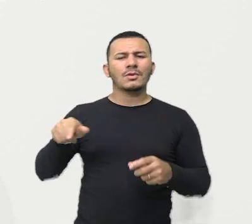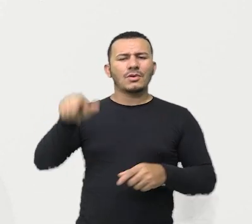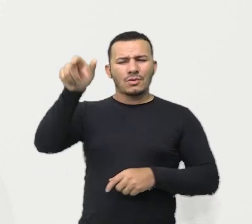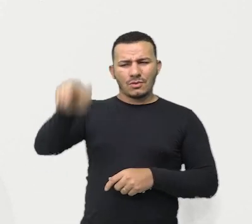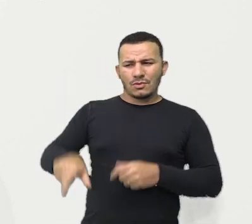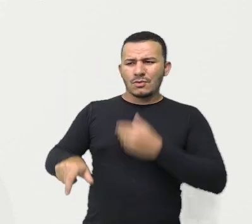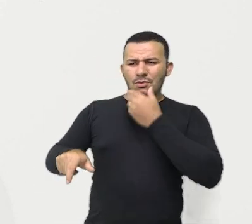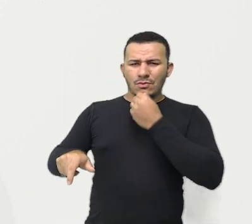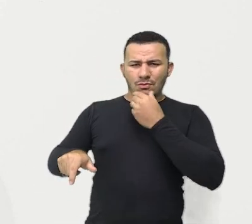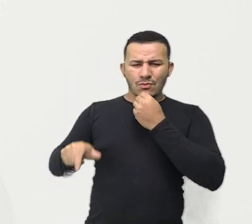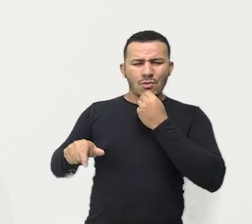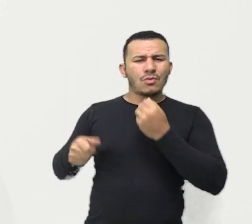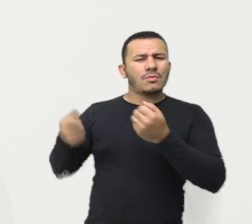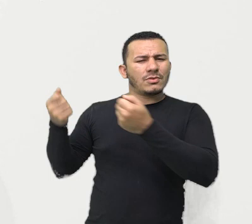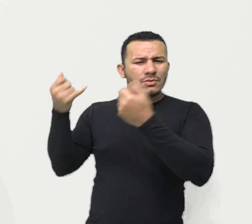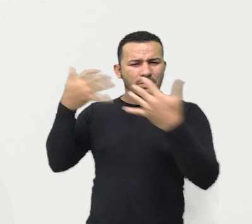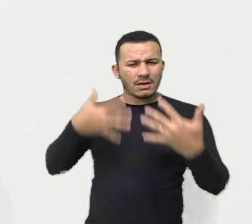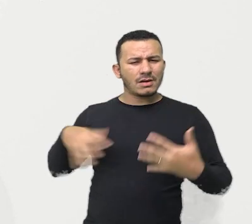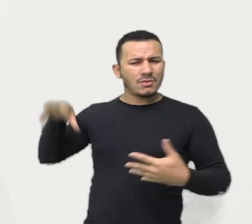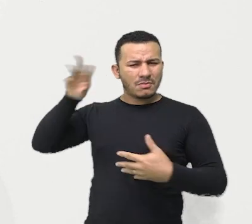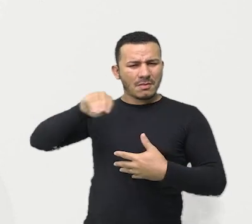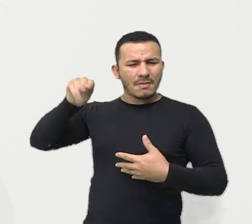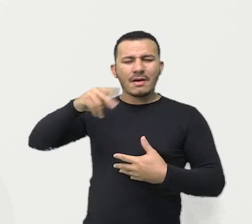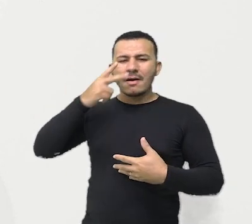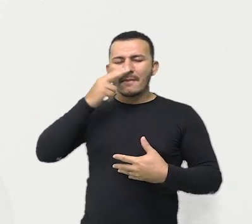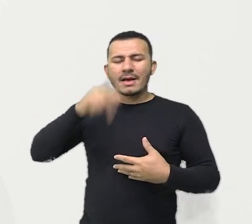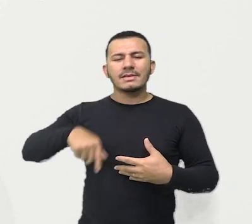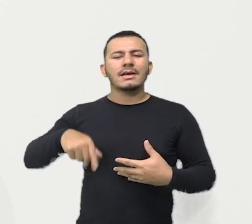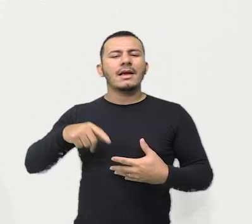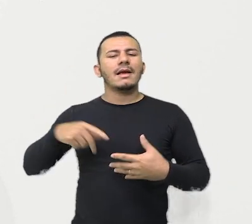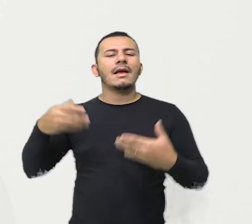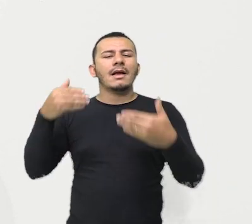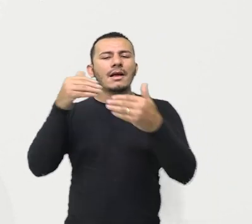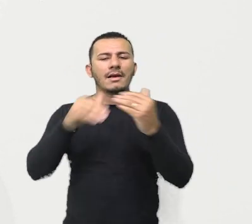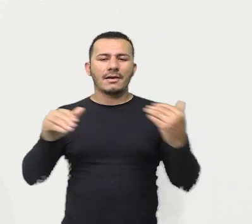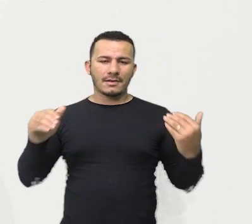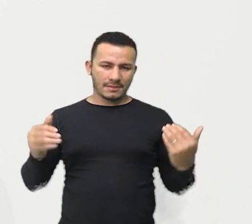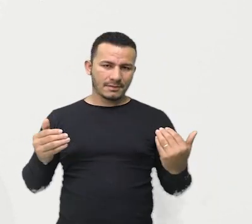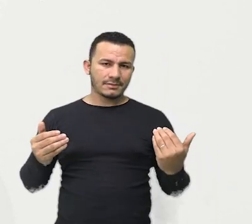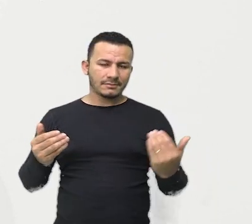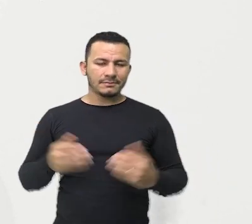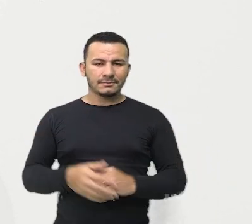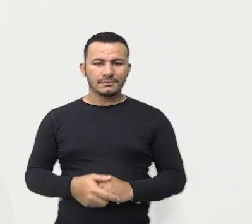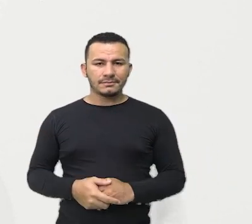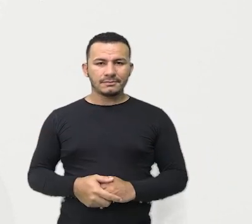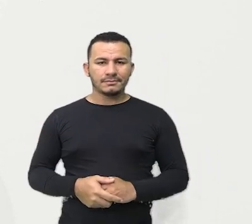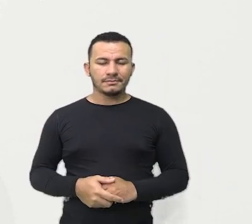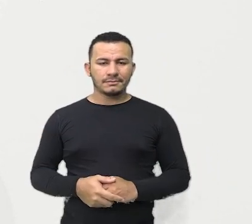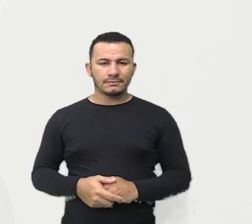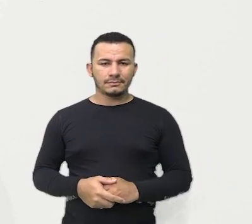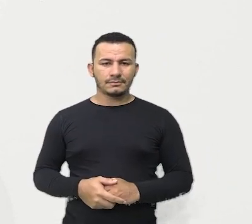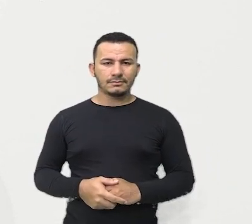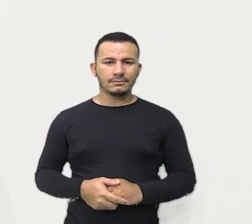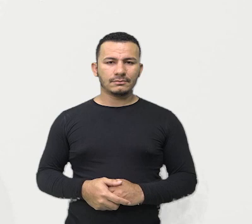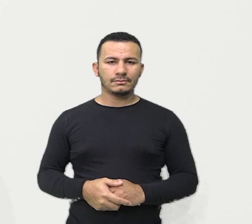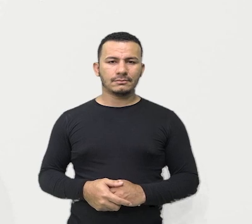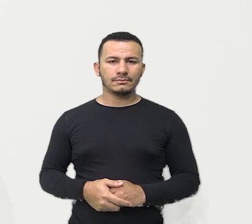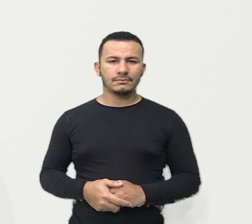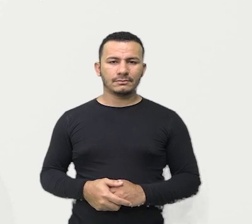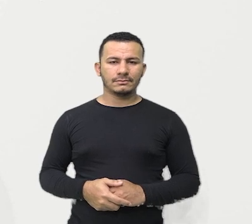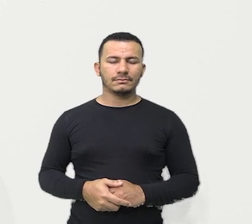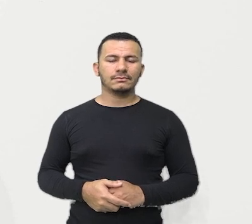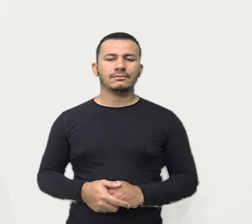traz justamente uma incoerência em relação à parte do desenho, efetivamente. E aí, No